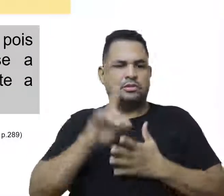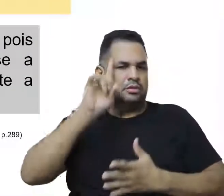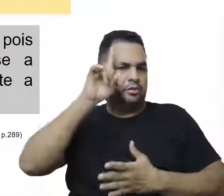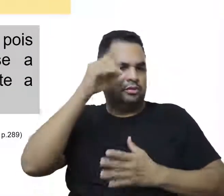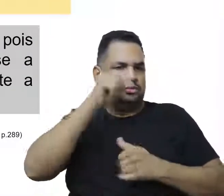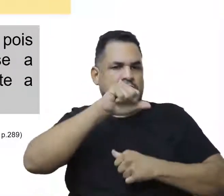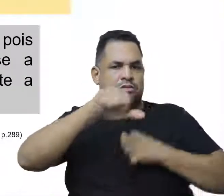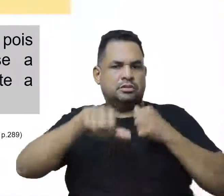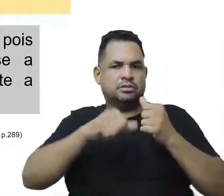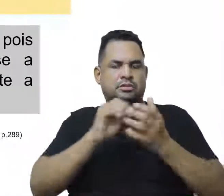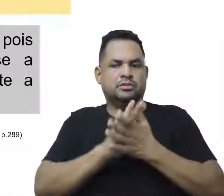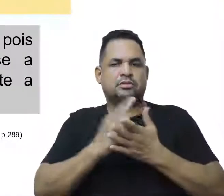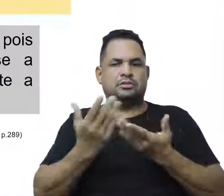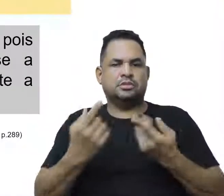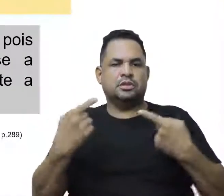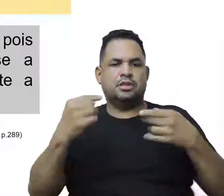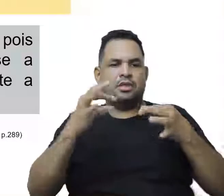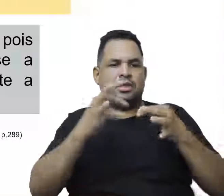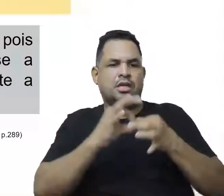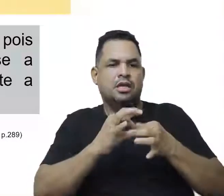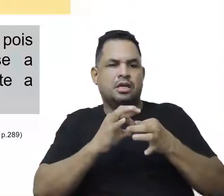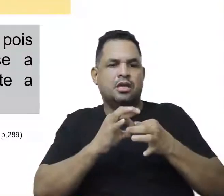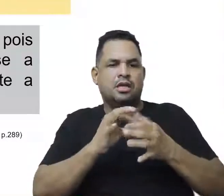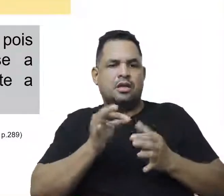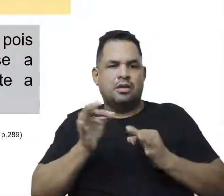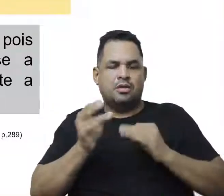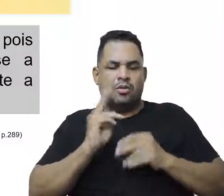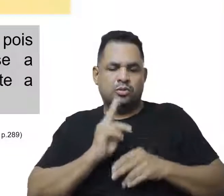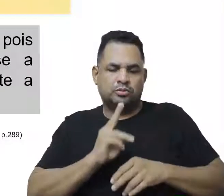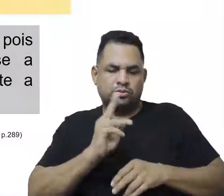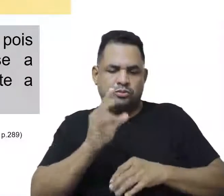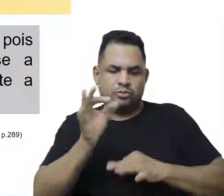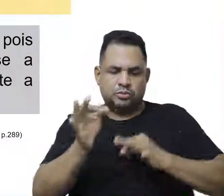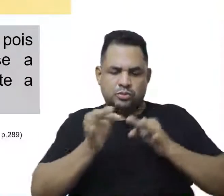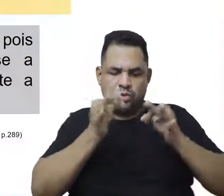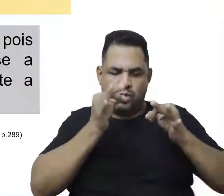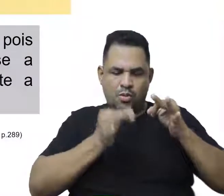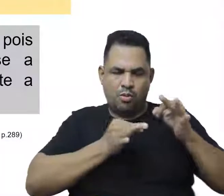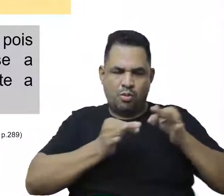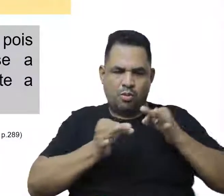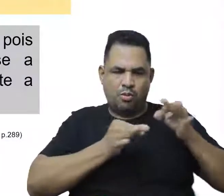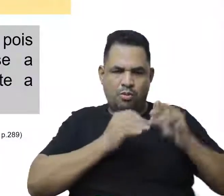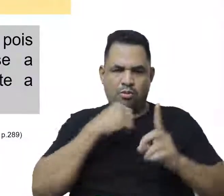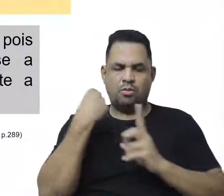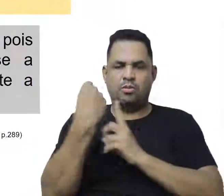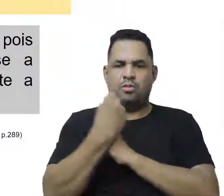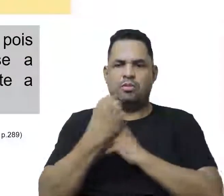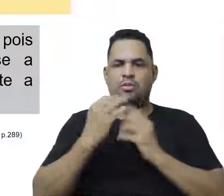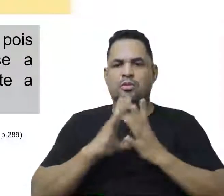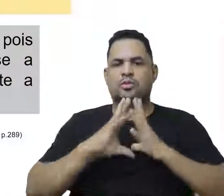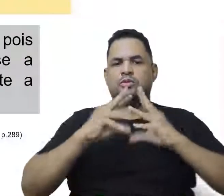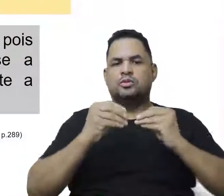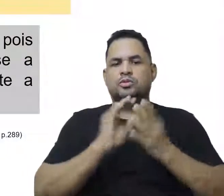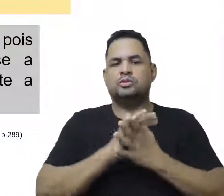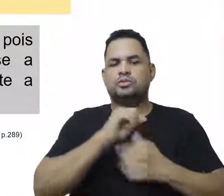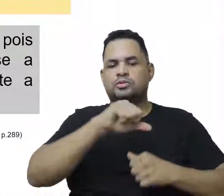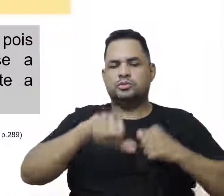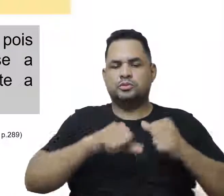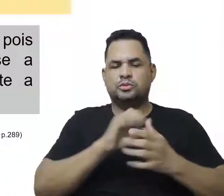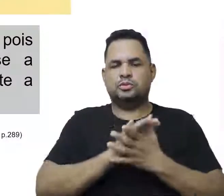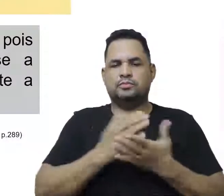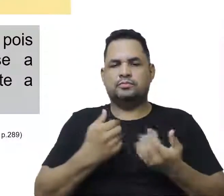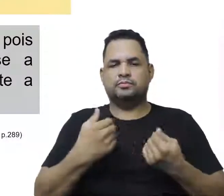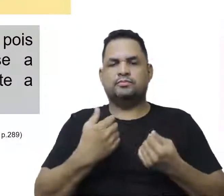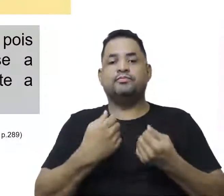ideia de que toda mudança deveria estar condicionada pela manutenção da Ordem Social então toda mudança na sociedade